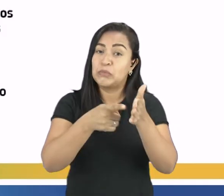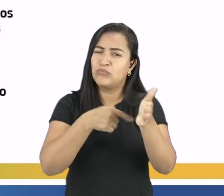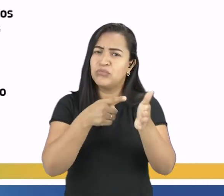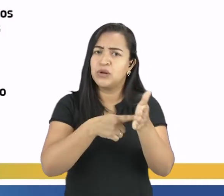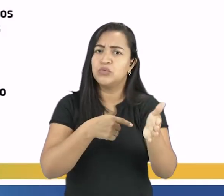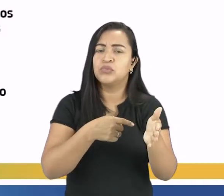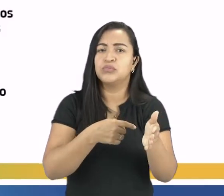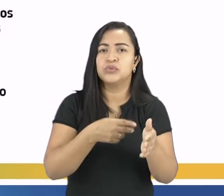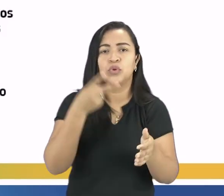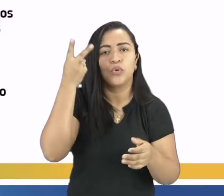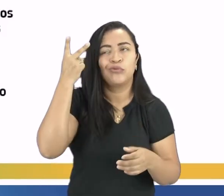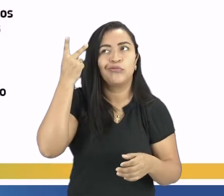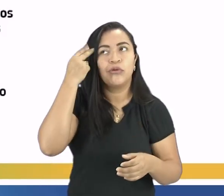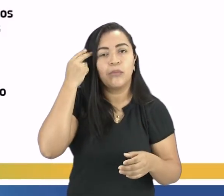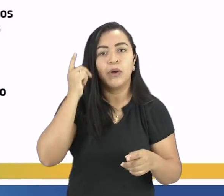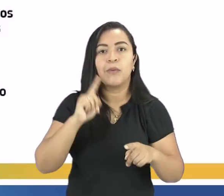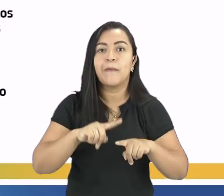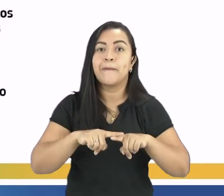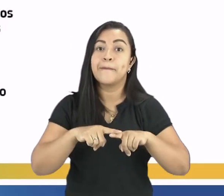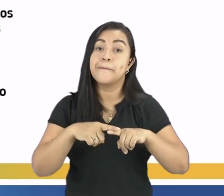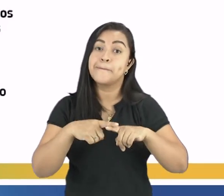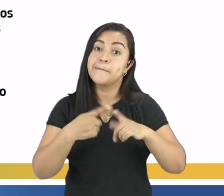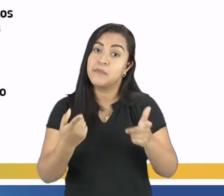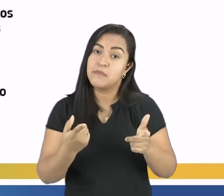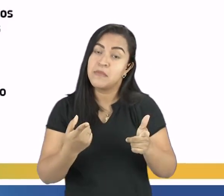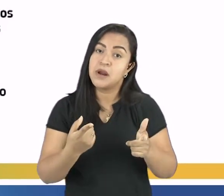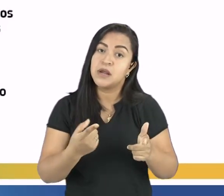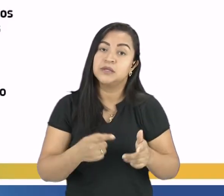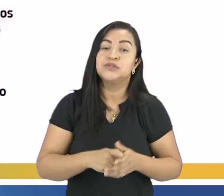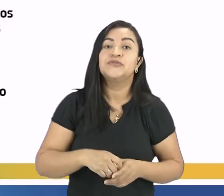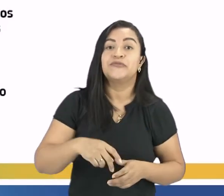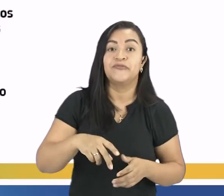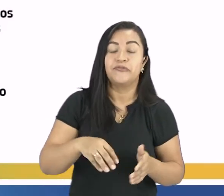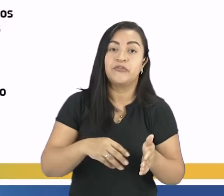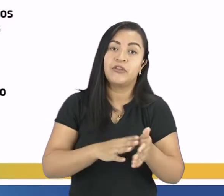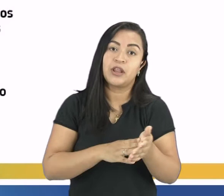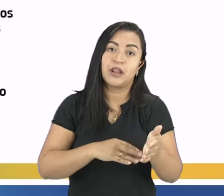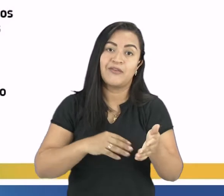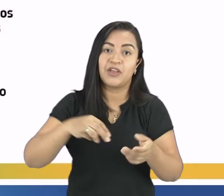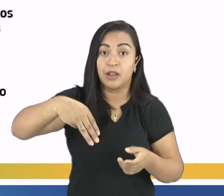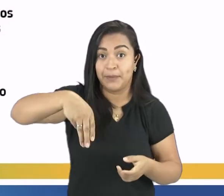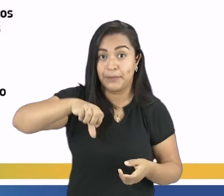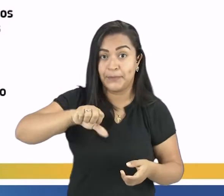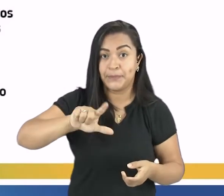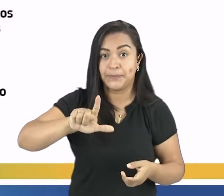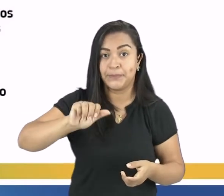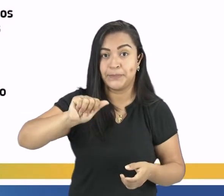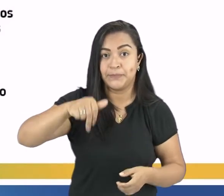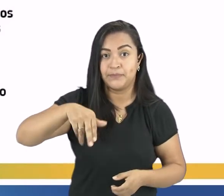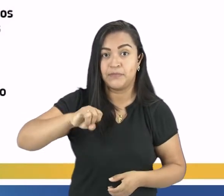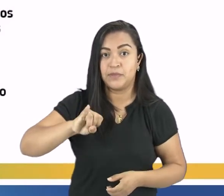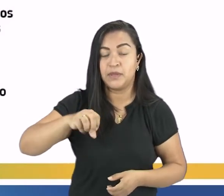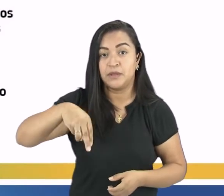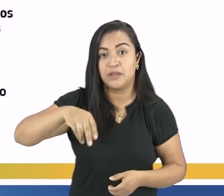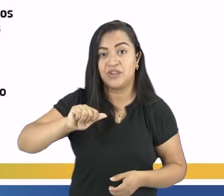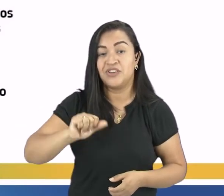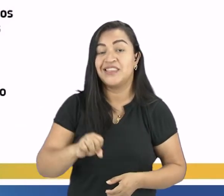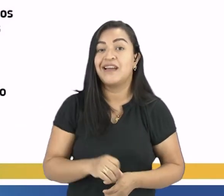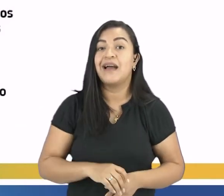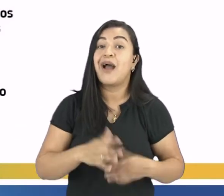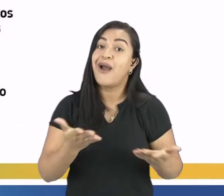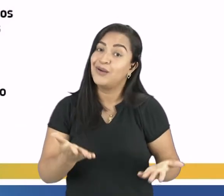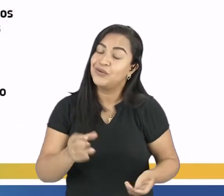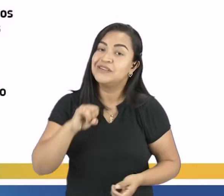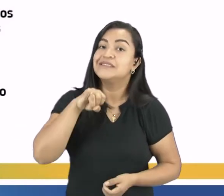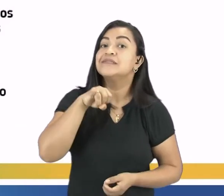ter pouca pigmento melanina, mas ele vai ter. Quando eu vou analisar a característica albina, se for uma questão